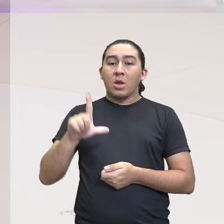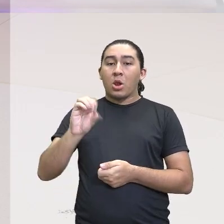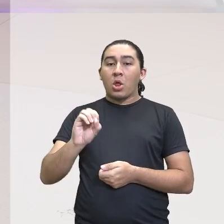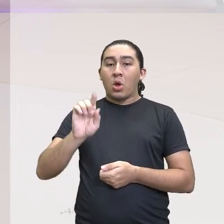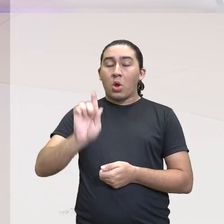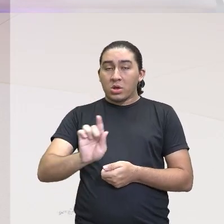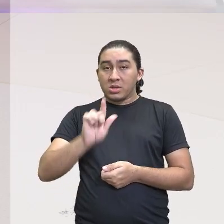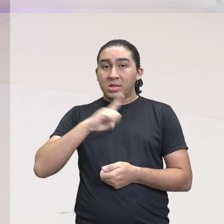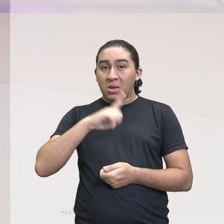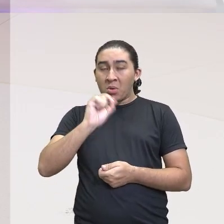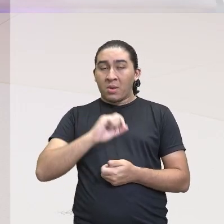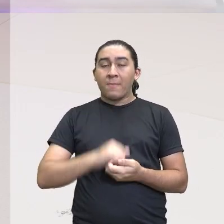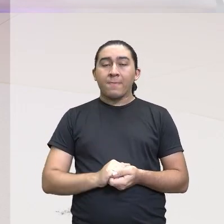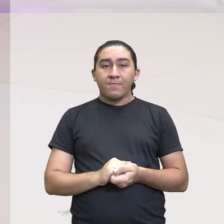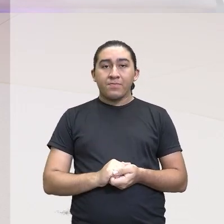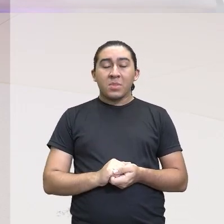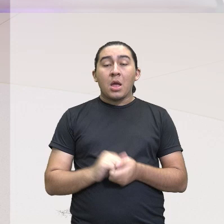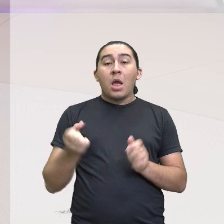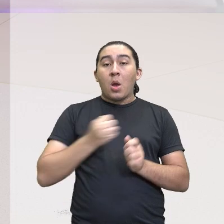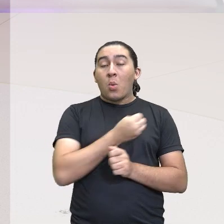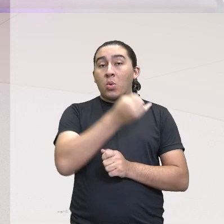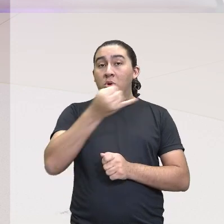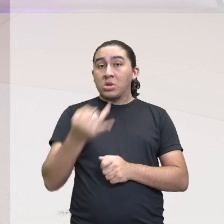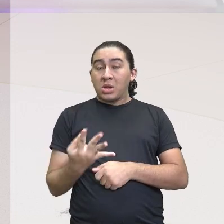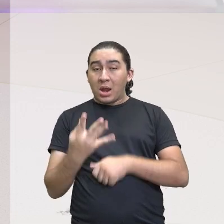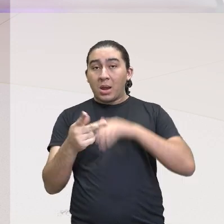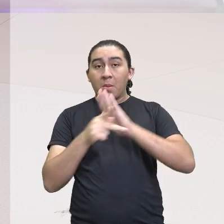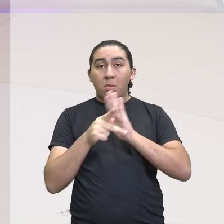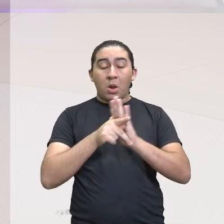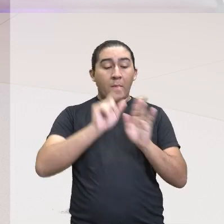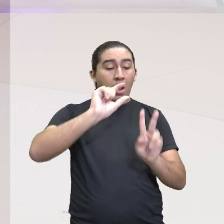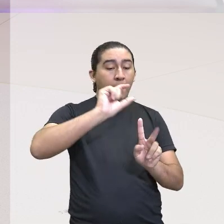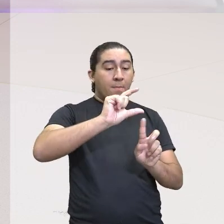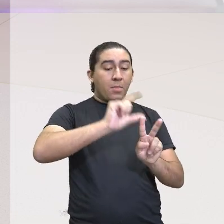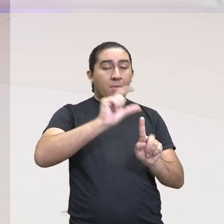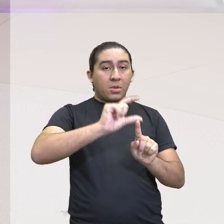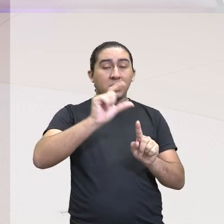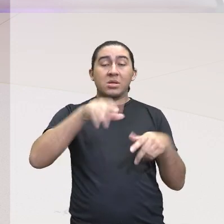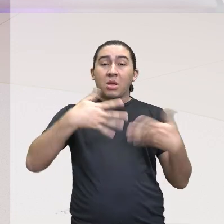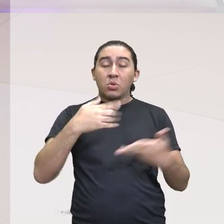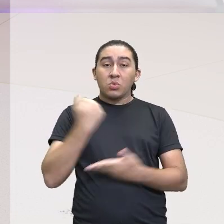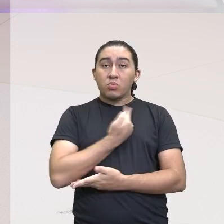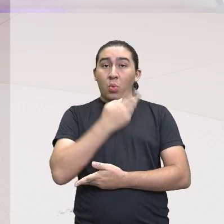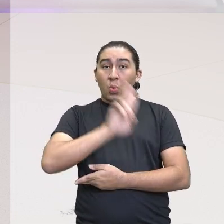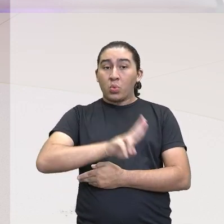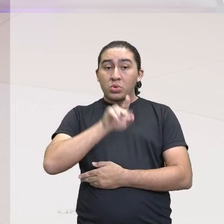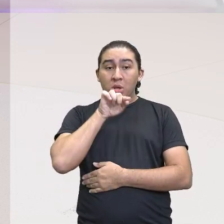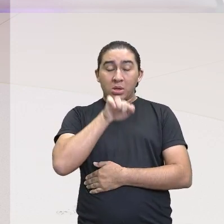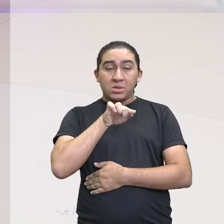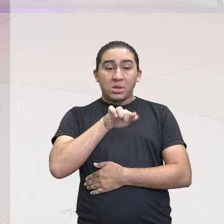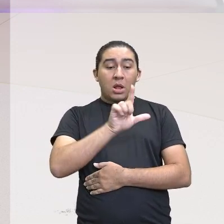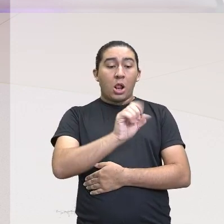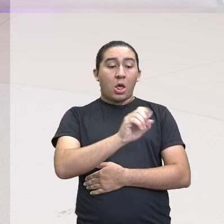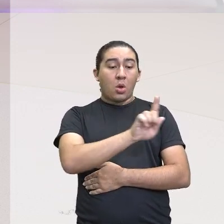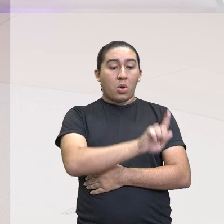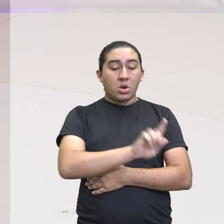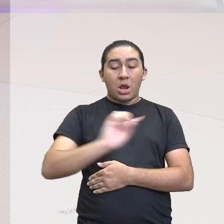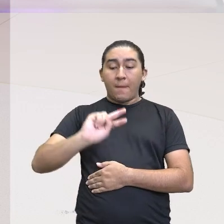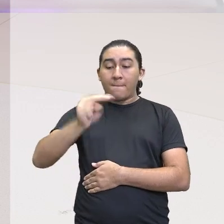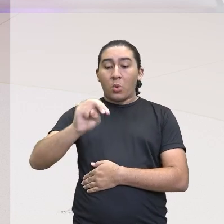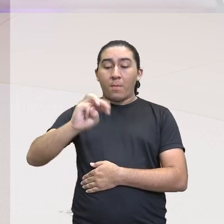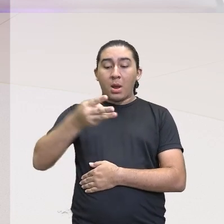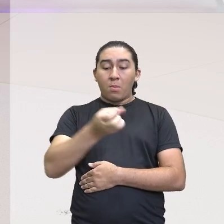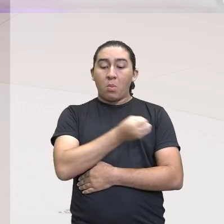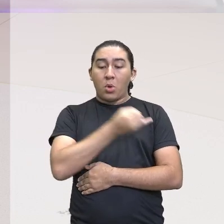com os expoentes. Então, a propriedade da potência, a gente vai usar aqui no logaritmo. Então, a gente vai lembrar aí